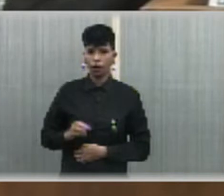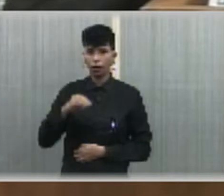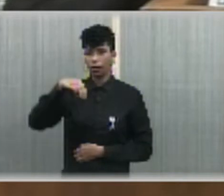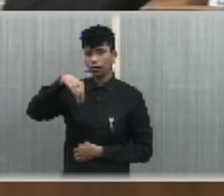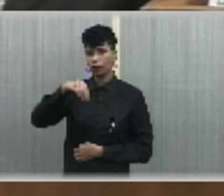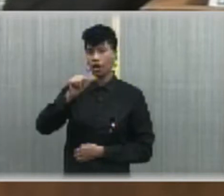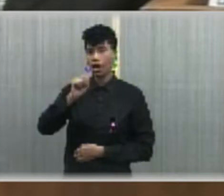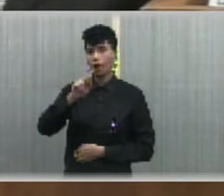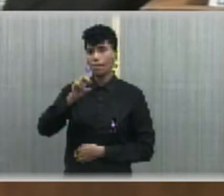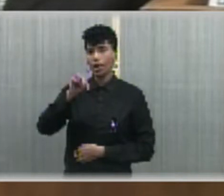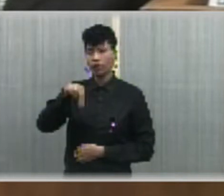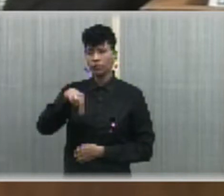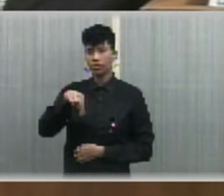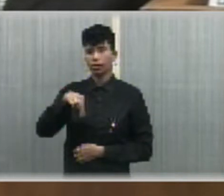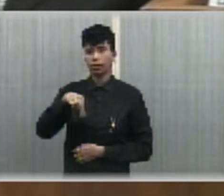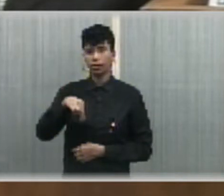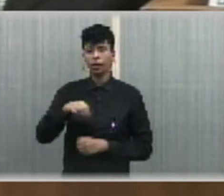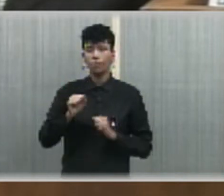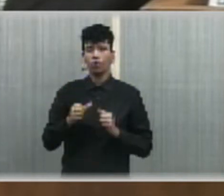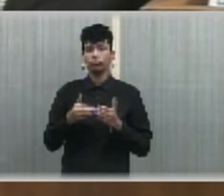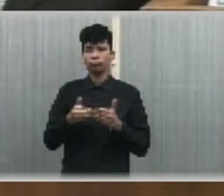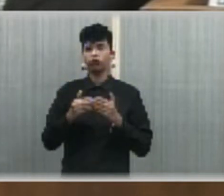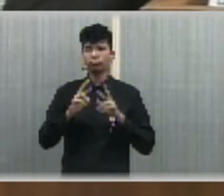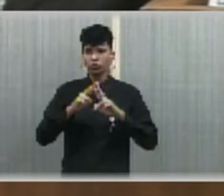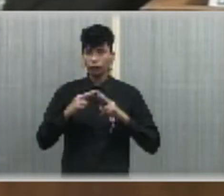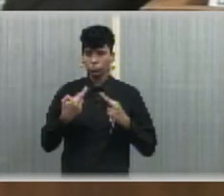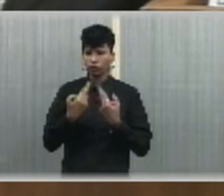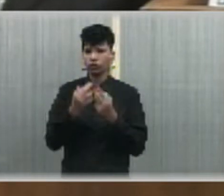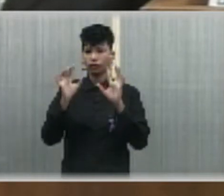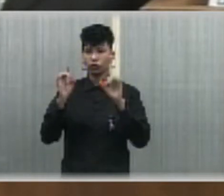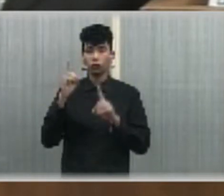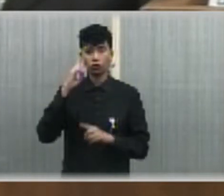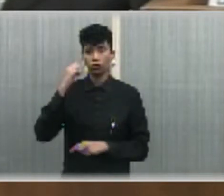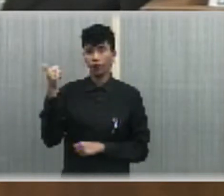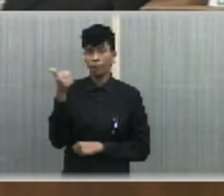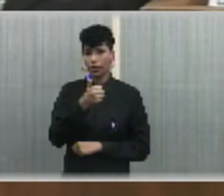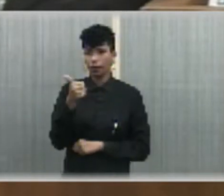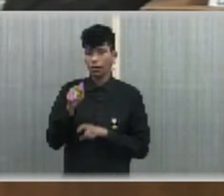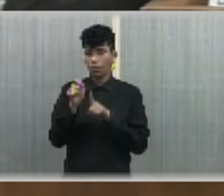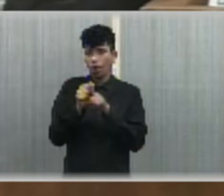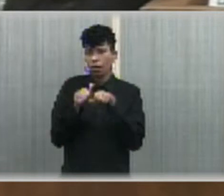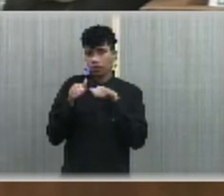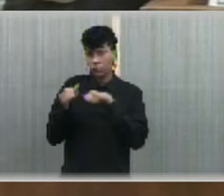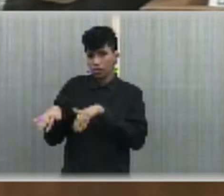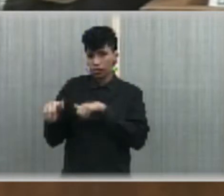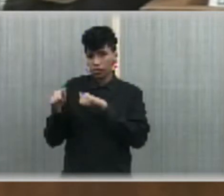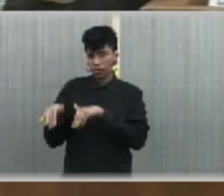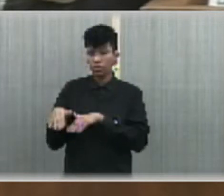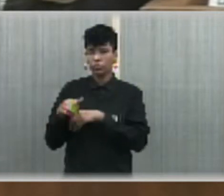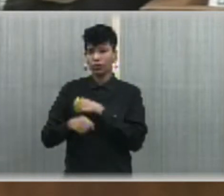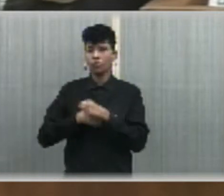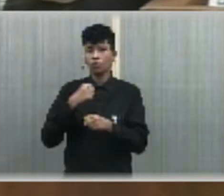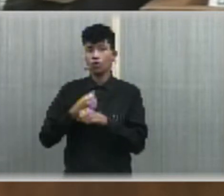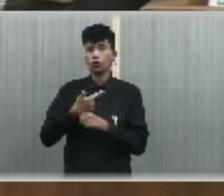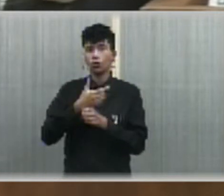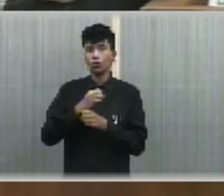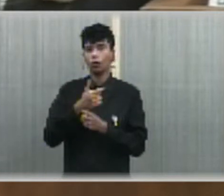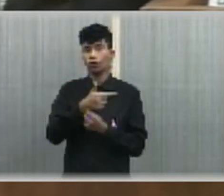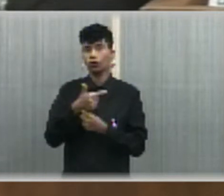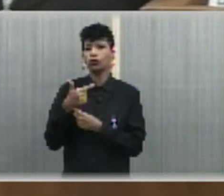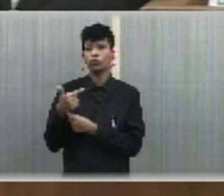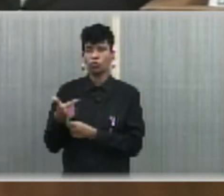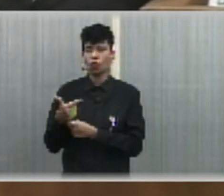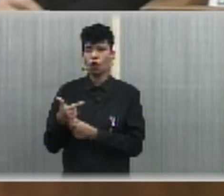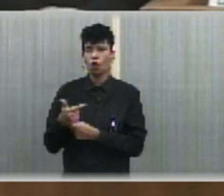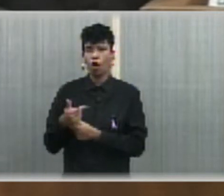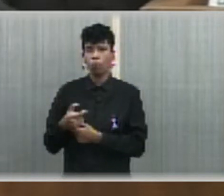na forma regimental que seja realizada uma sessão solene, dia 1º de setembro do corrente ano, no plenário da Casa,